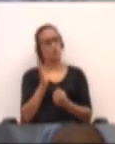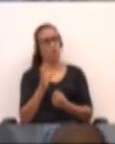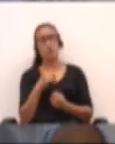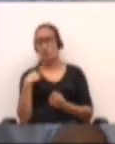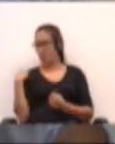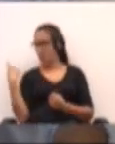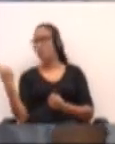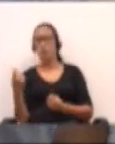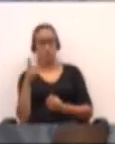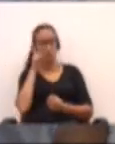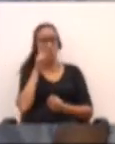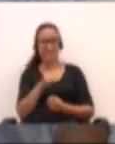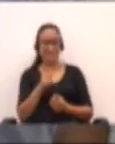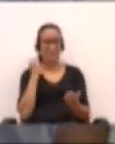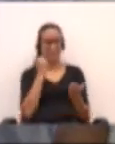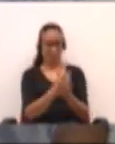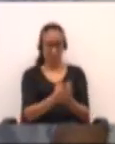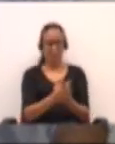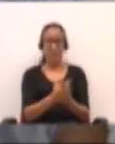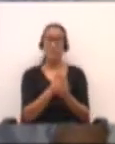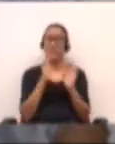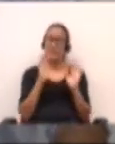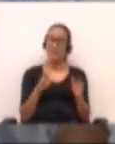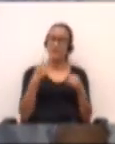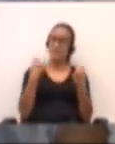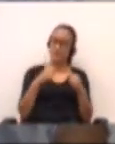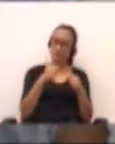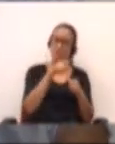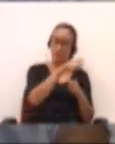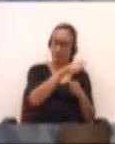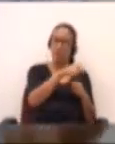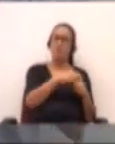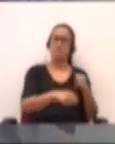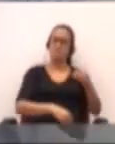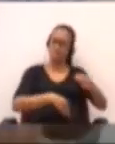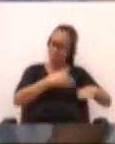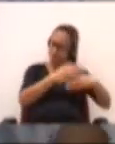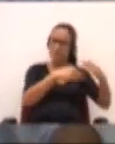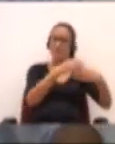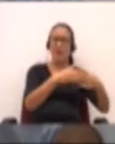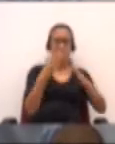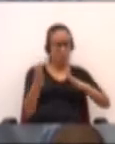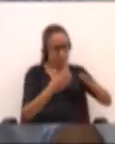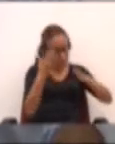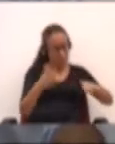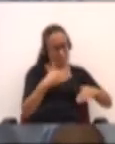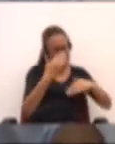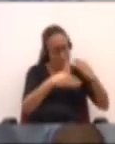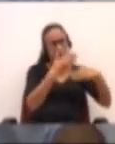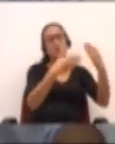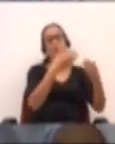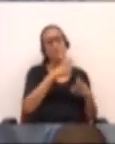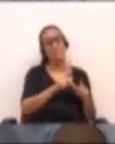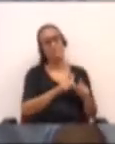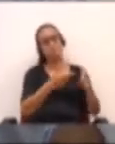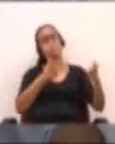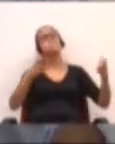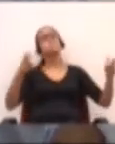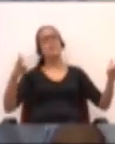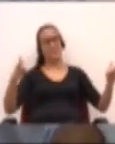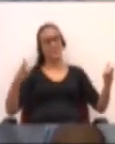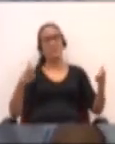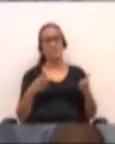pelos cidadãos de Limeira. Mas com certeza a produção dos senhores vai aumentar exponencialmente, tão logo o assentamento seja